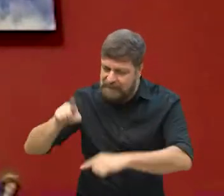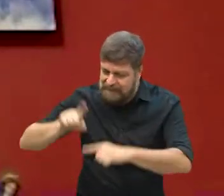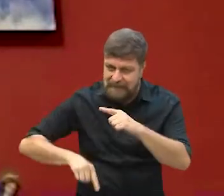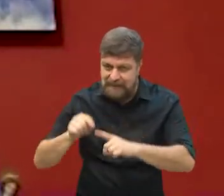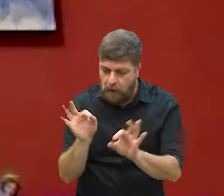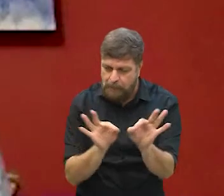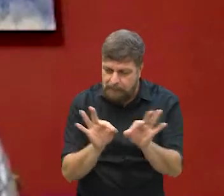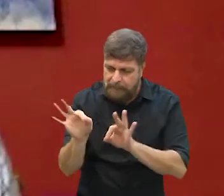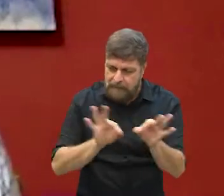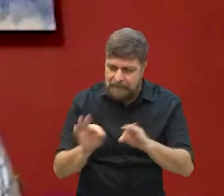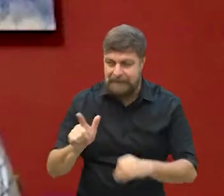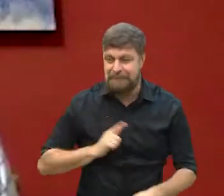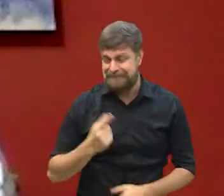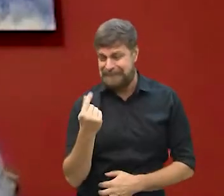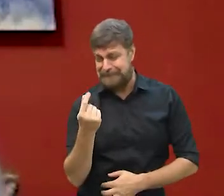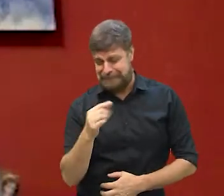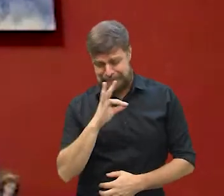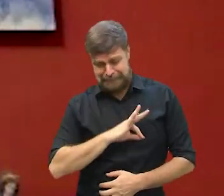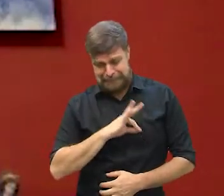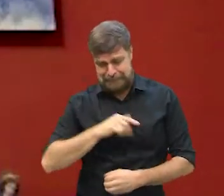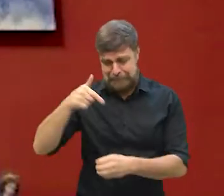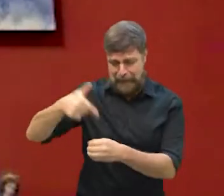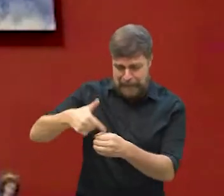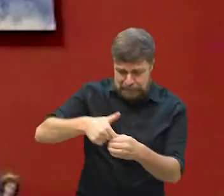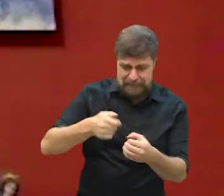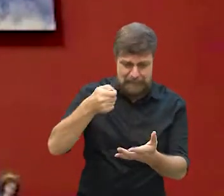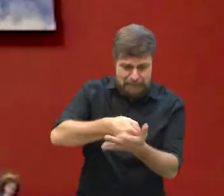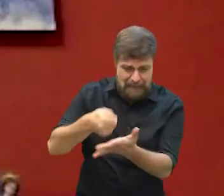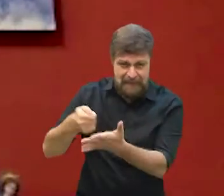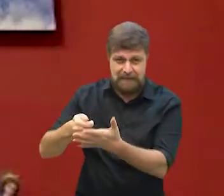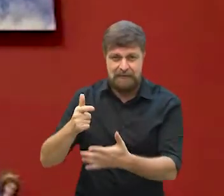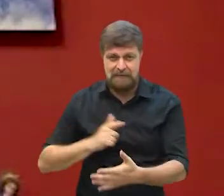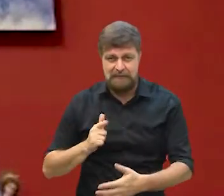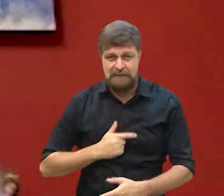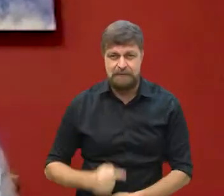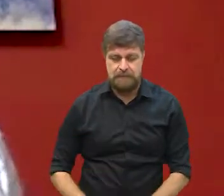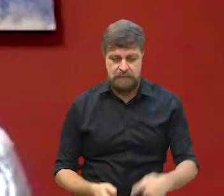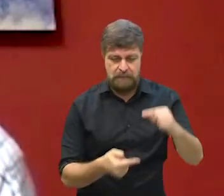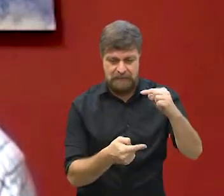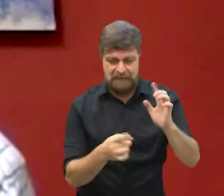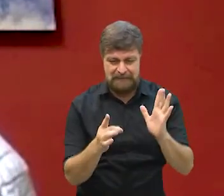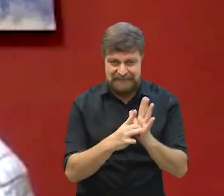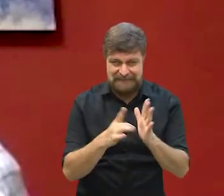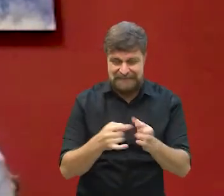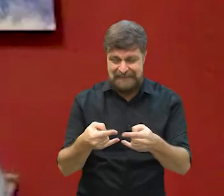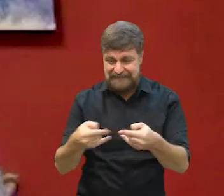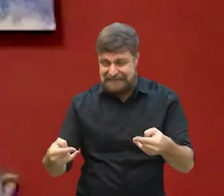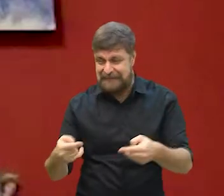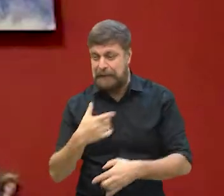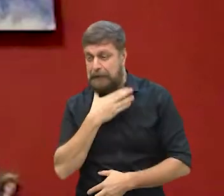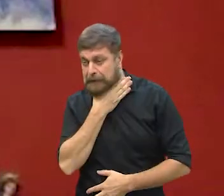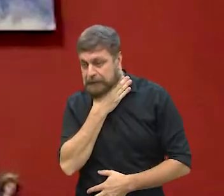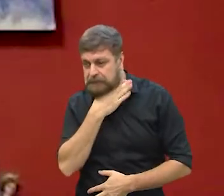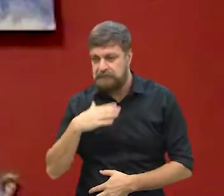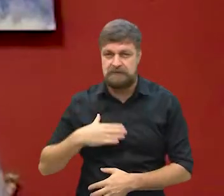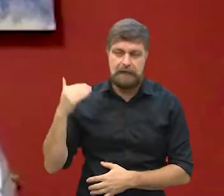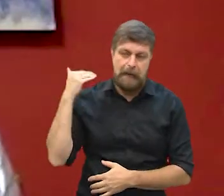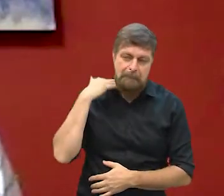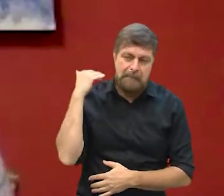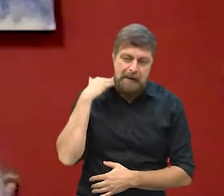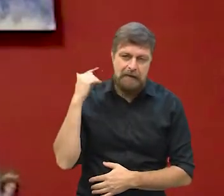do dia seguinte, pagar a gasolina, enfim. Dali de 10, 12 vidrinhos e de um cheque especial no banco